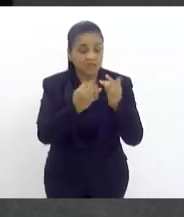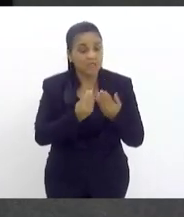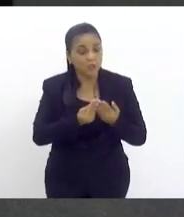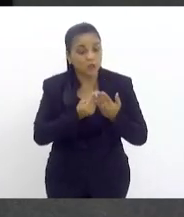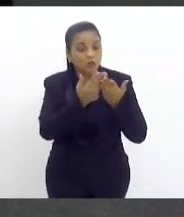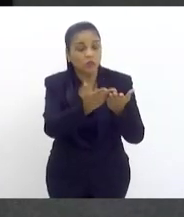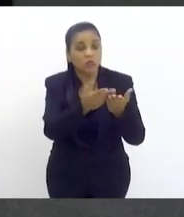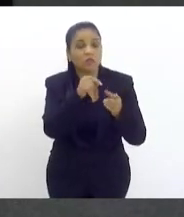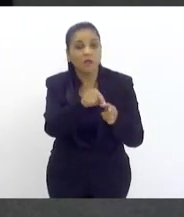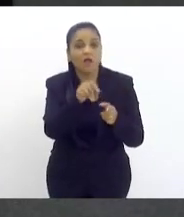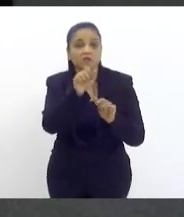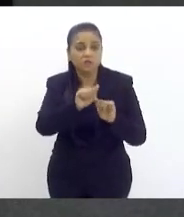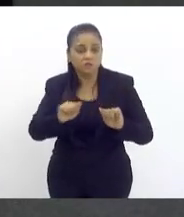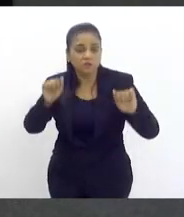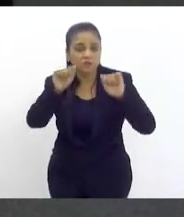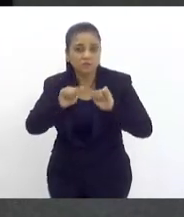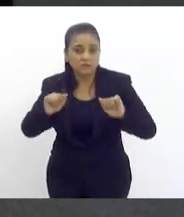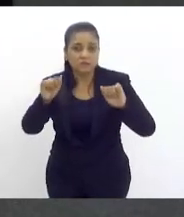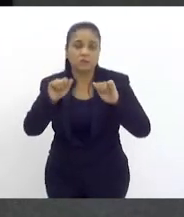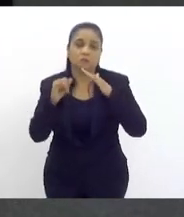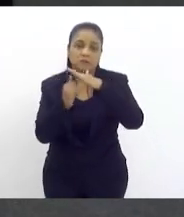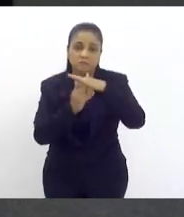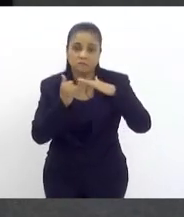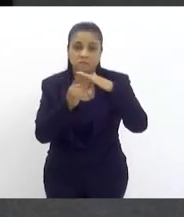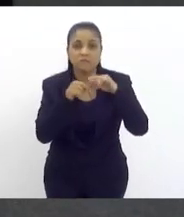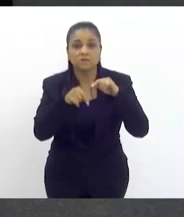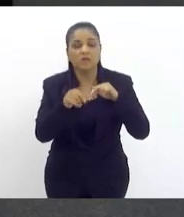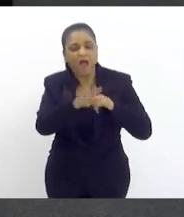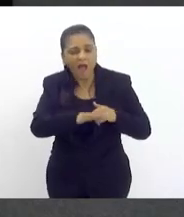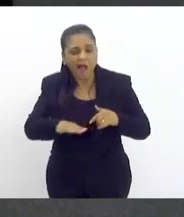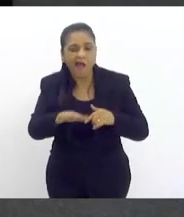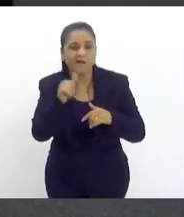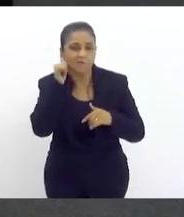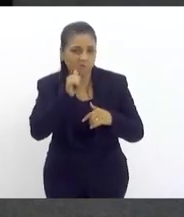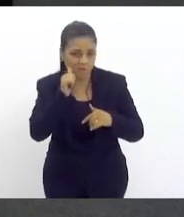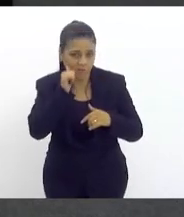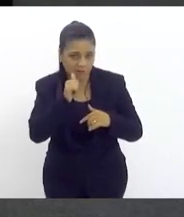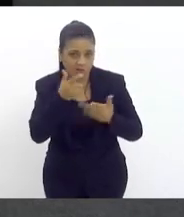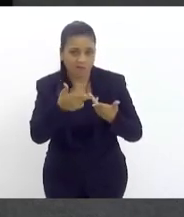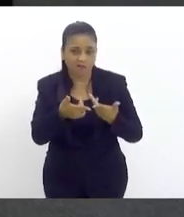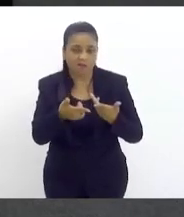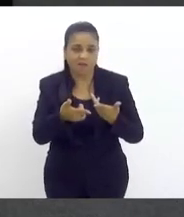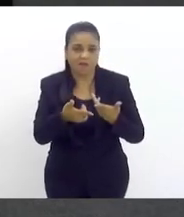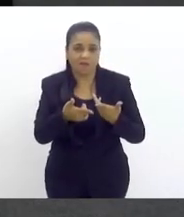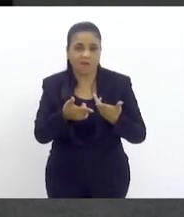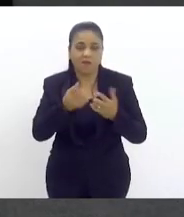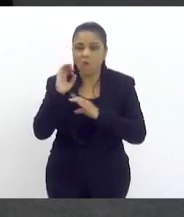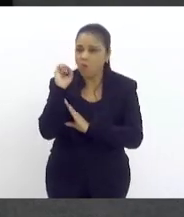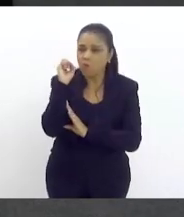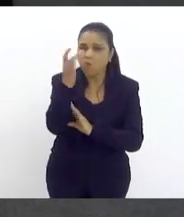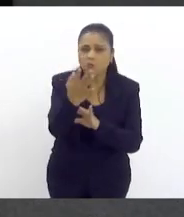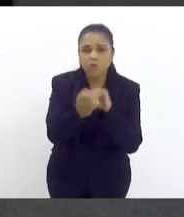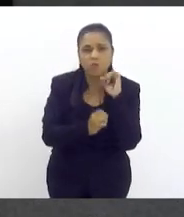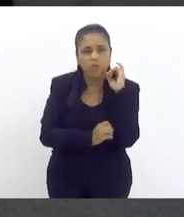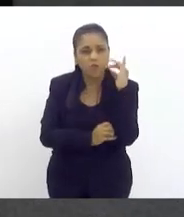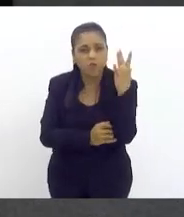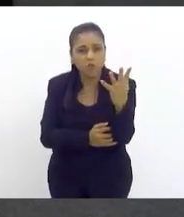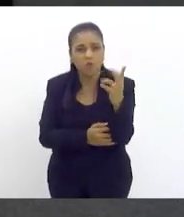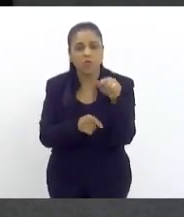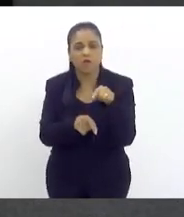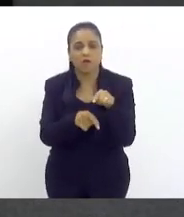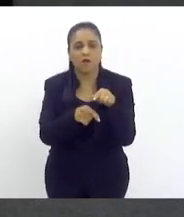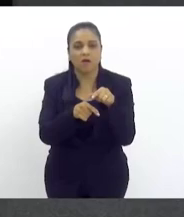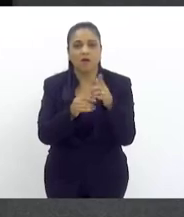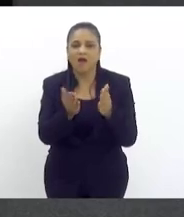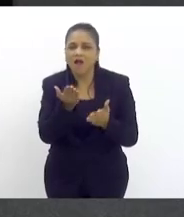fundações, entidades da sociedade civil, na área das mulheres, na área do meio ambiente, na área